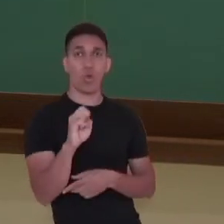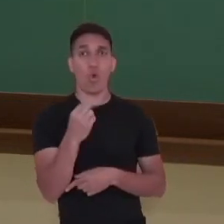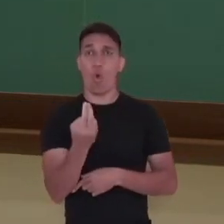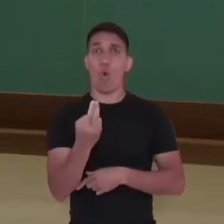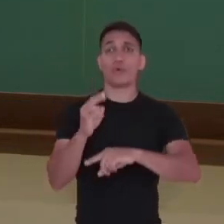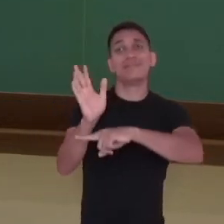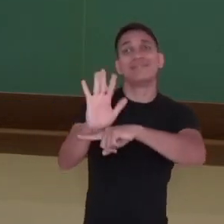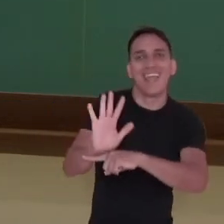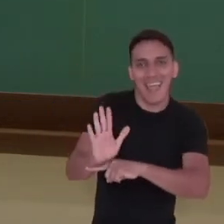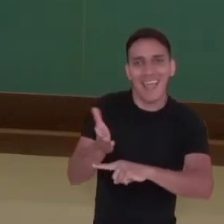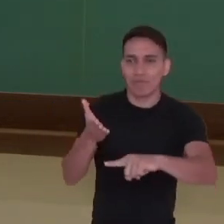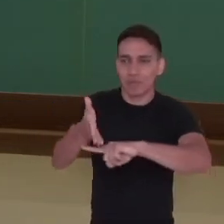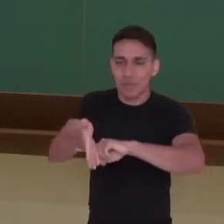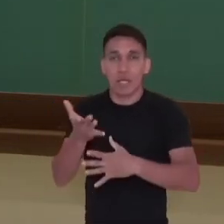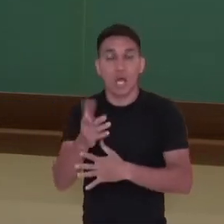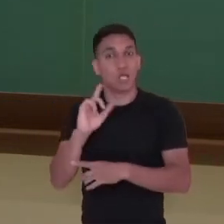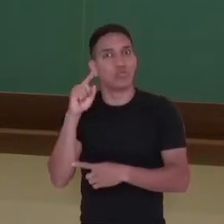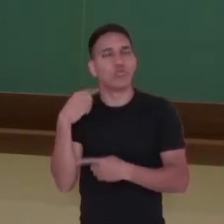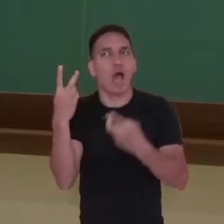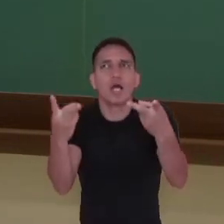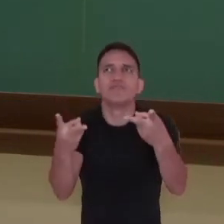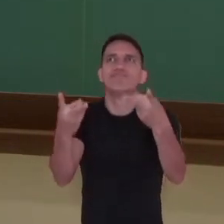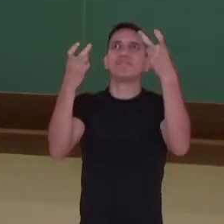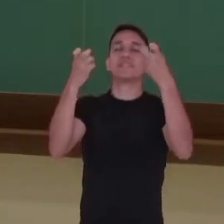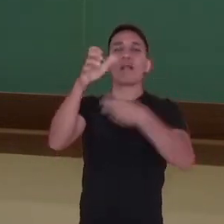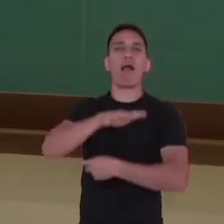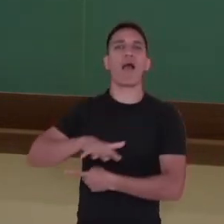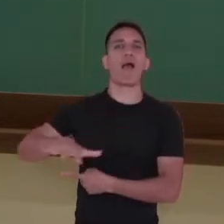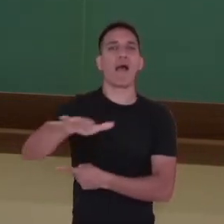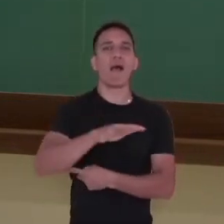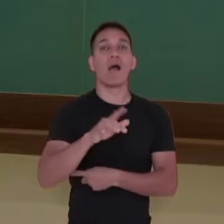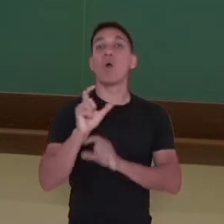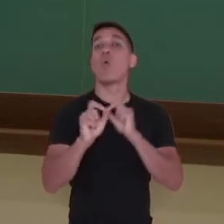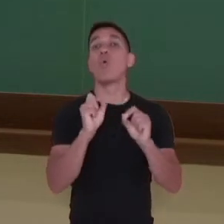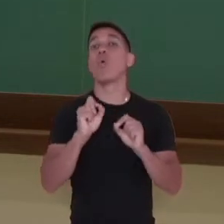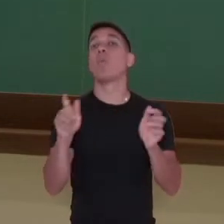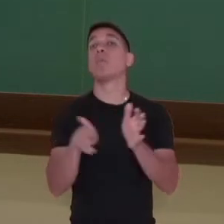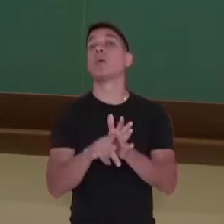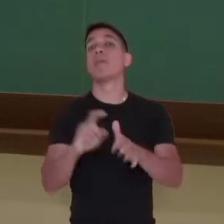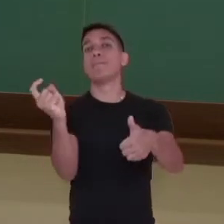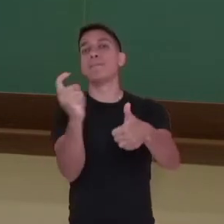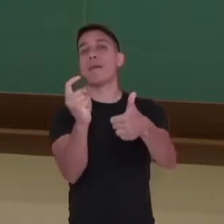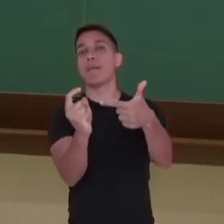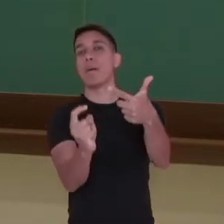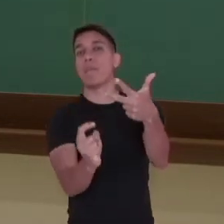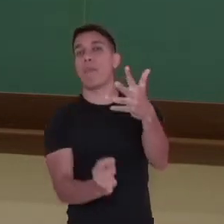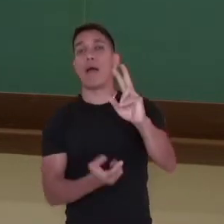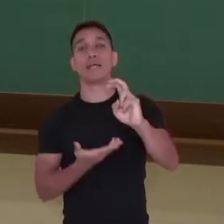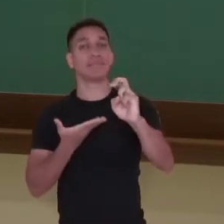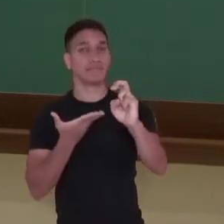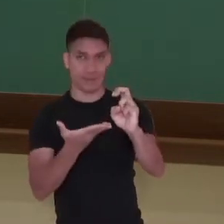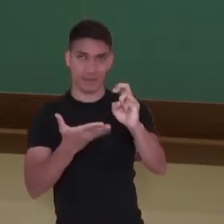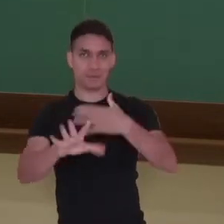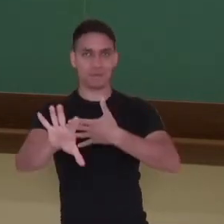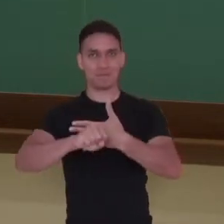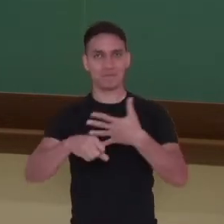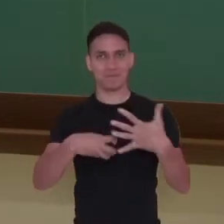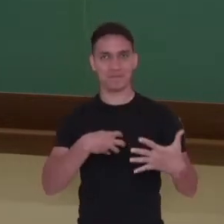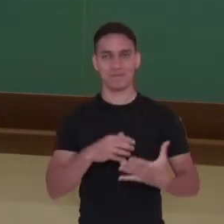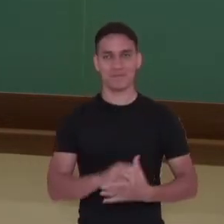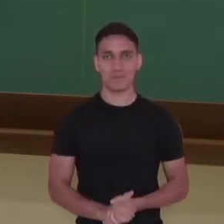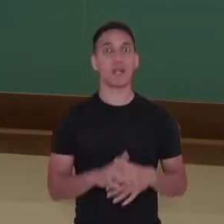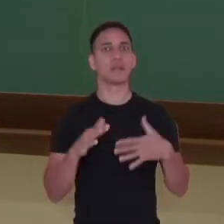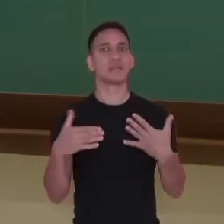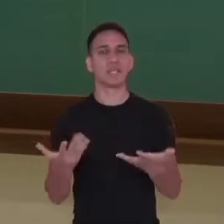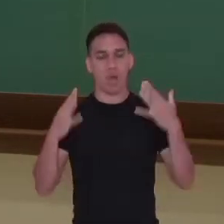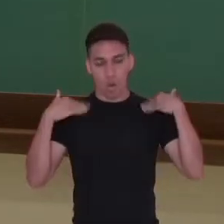no cinema, nós percebemos o ambiente através dos nossos 5 sentidos. Então,